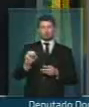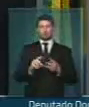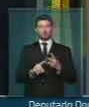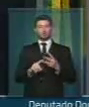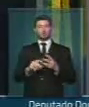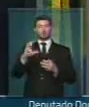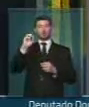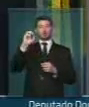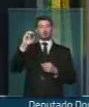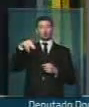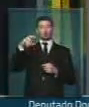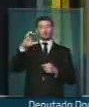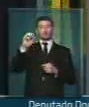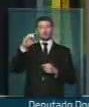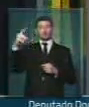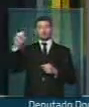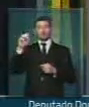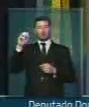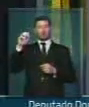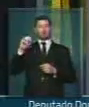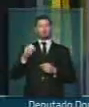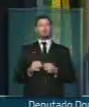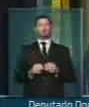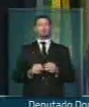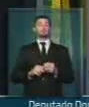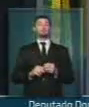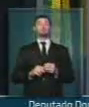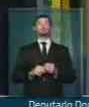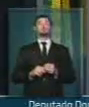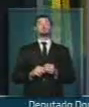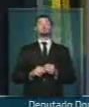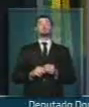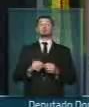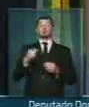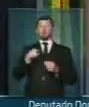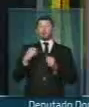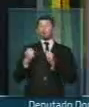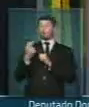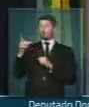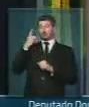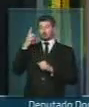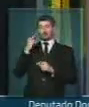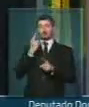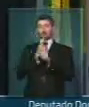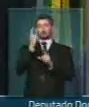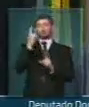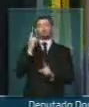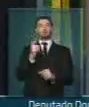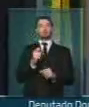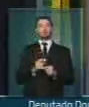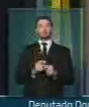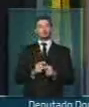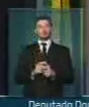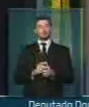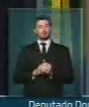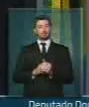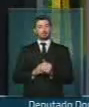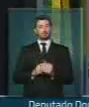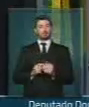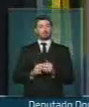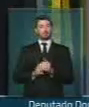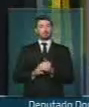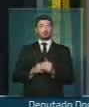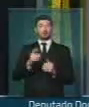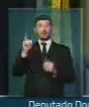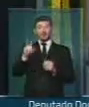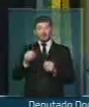sanção branco, eu e o deputado Simplício Araújo do PPS descobrimos em prédios que era